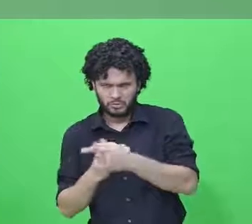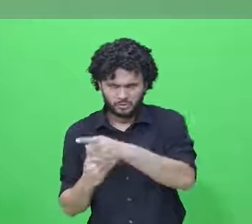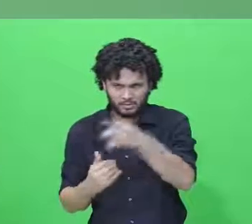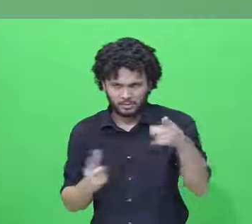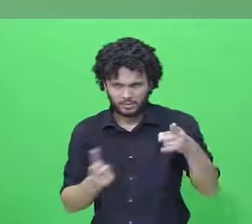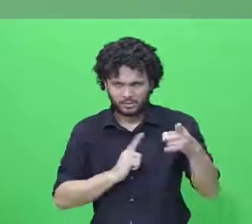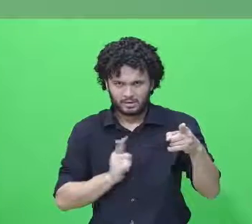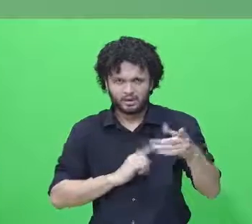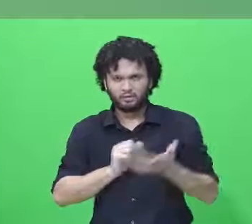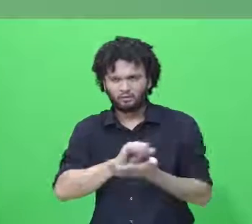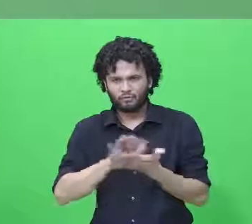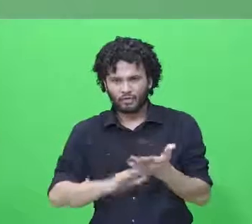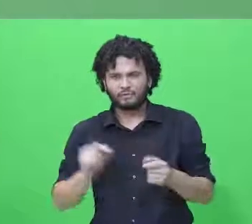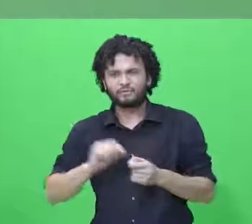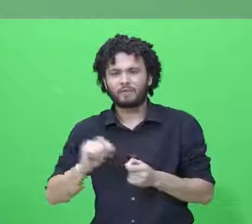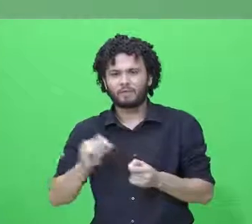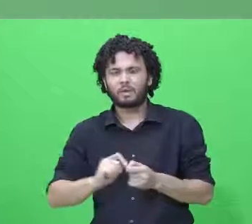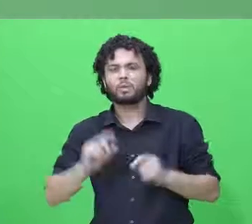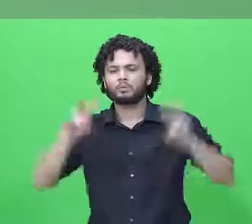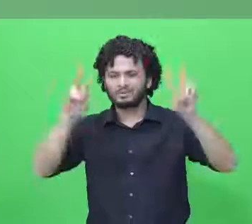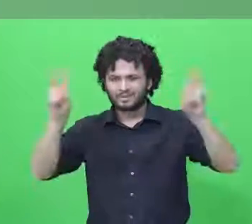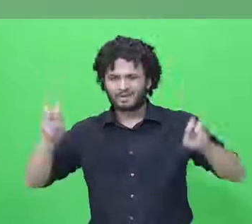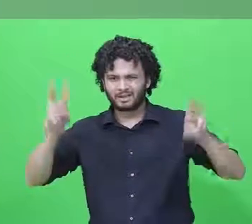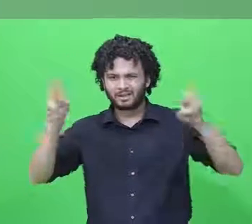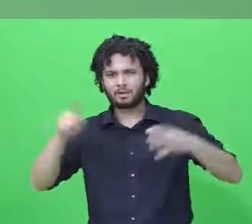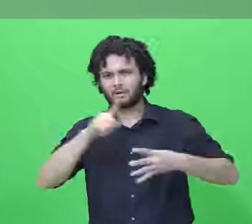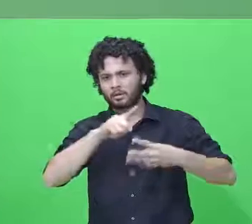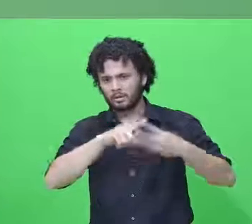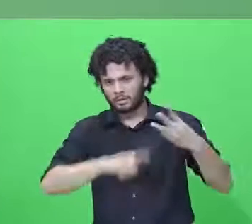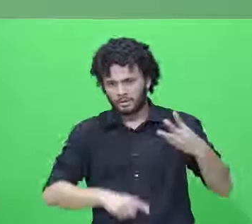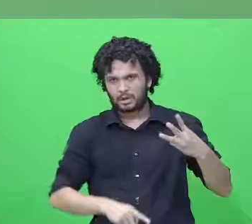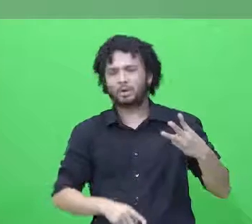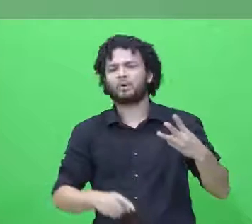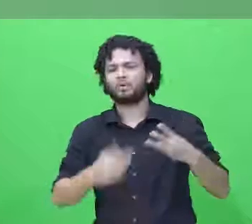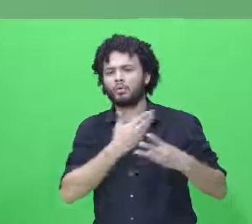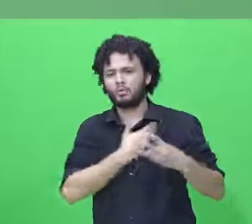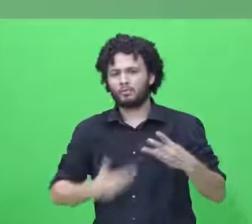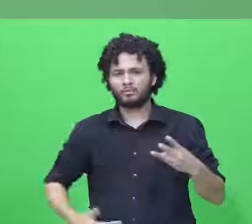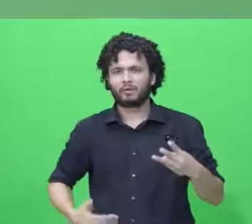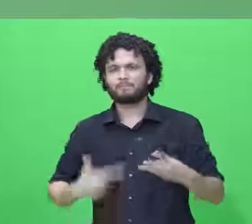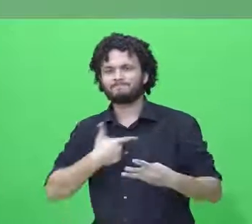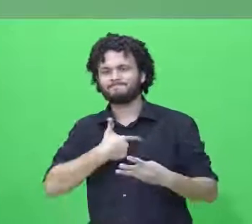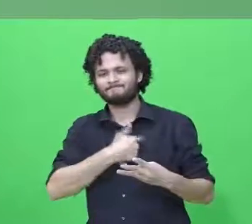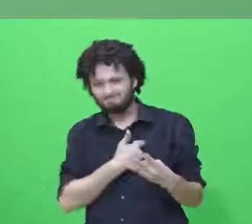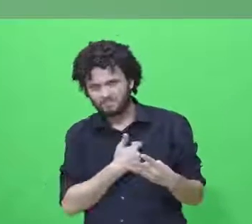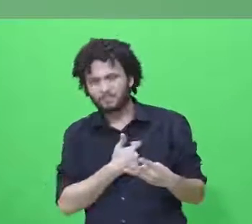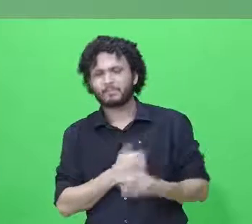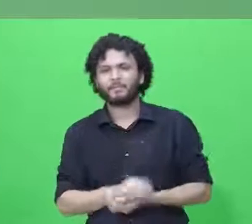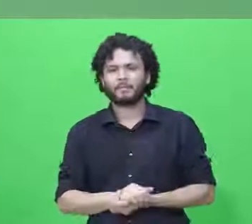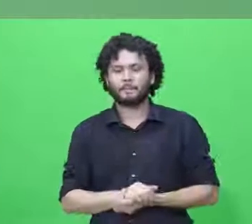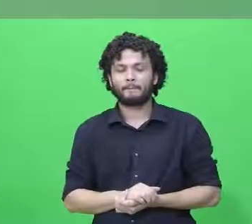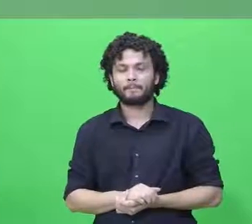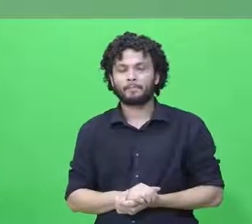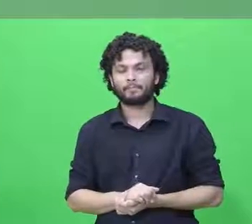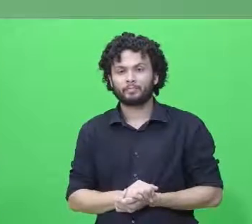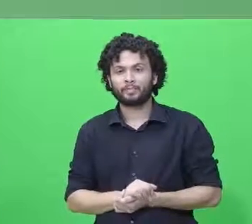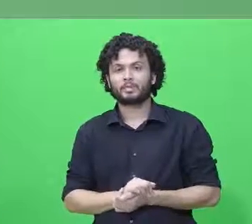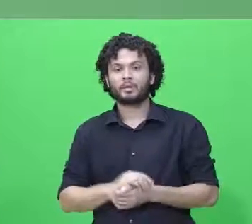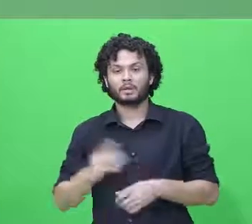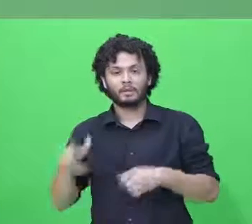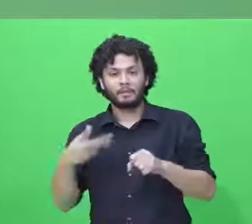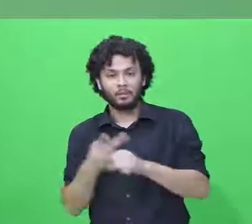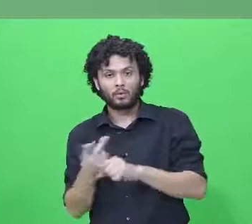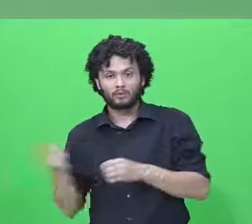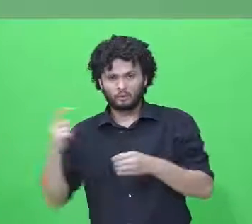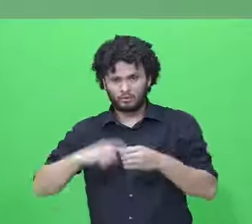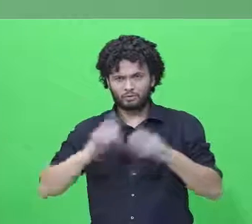os exercícios sobre, então, esses três governos, governo provisório, governo constitucional e Estado Novo, que na hora que a gente voltar, a